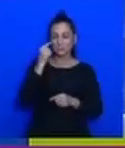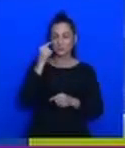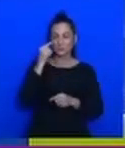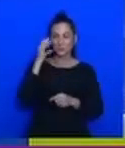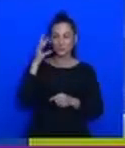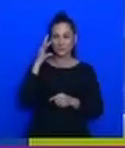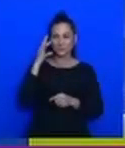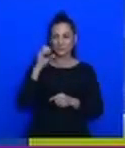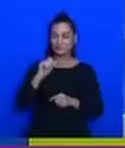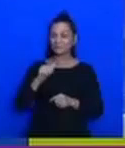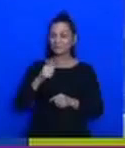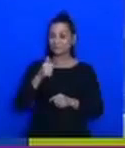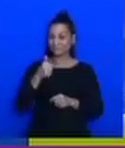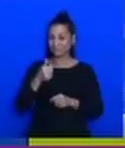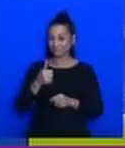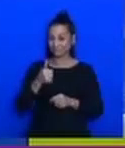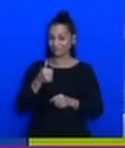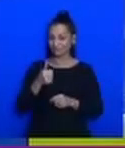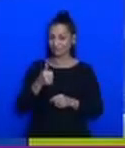Pensamento positivo, hein?